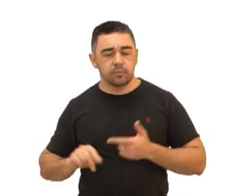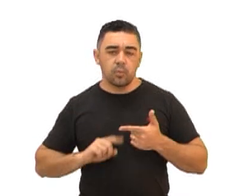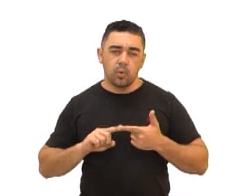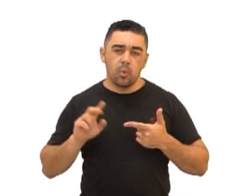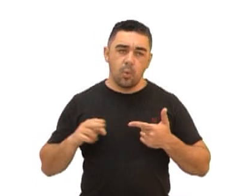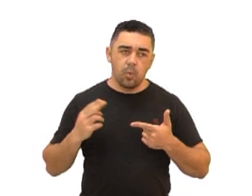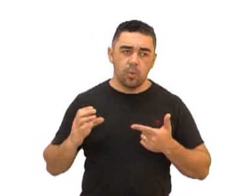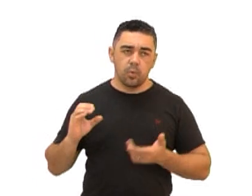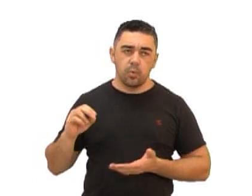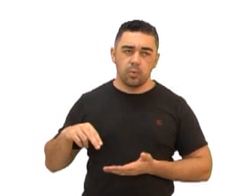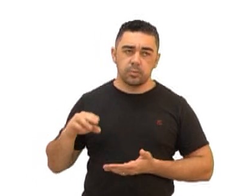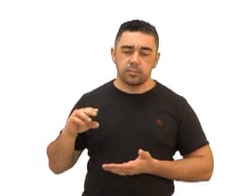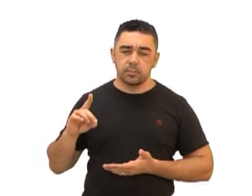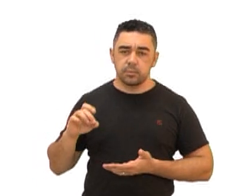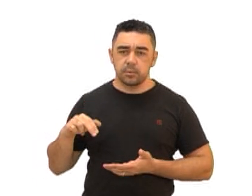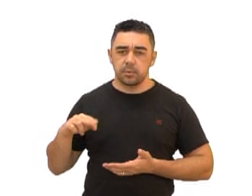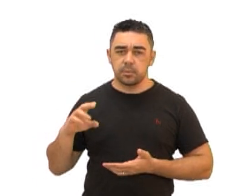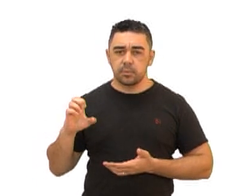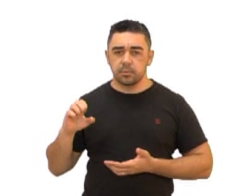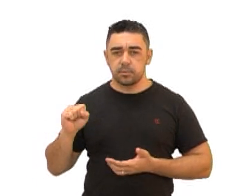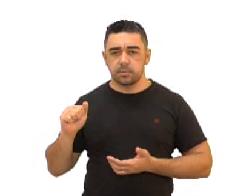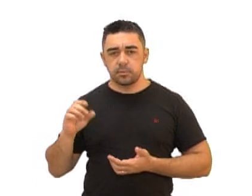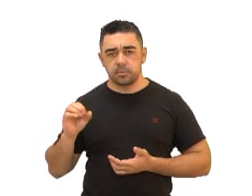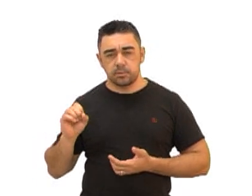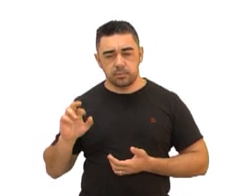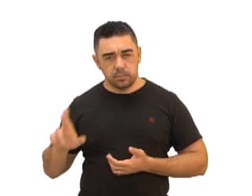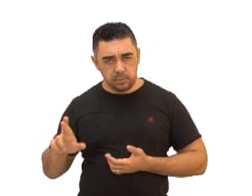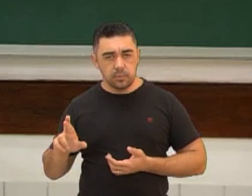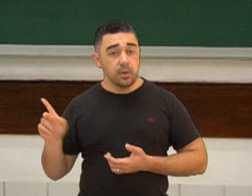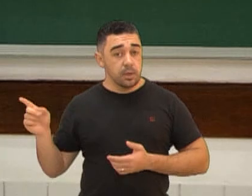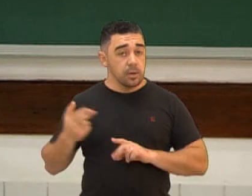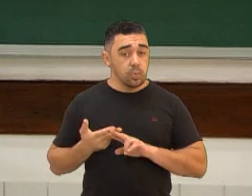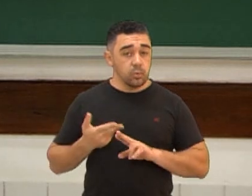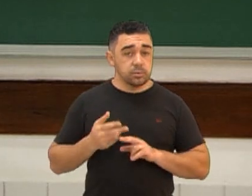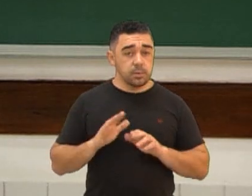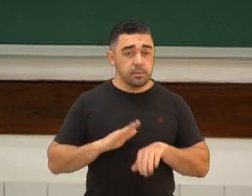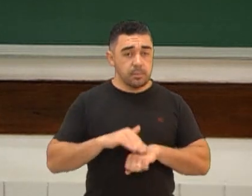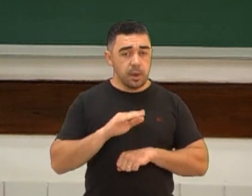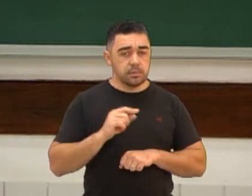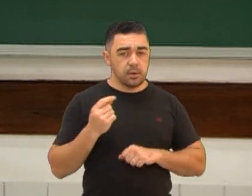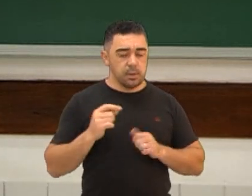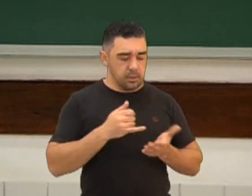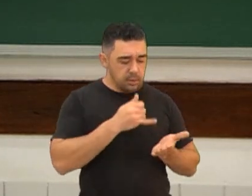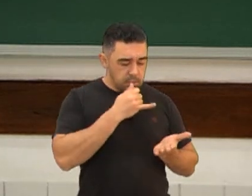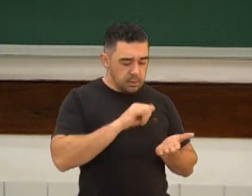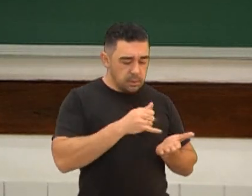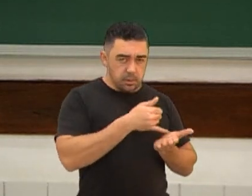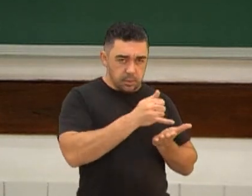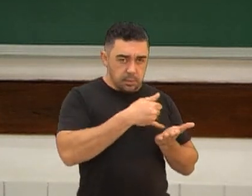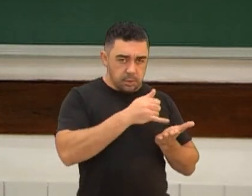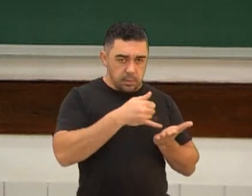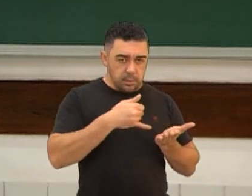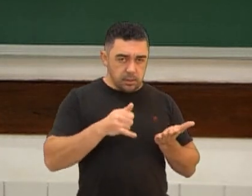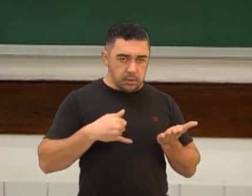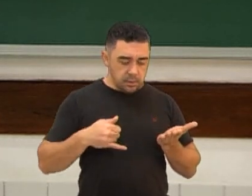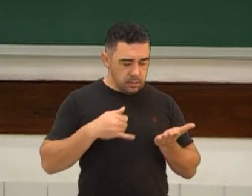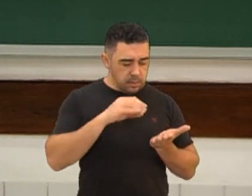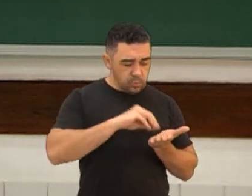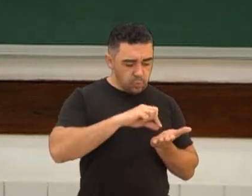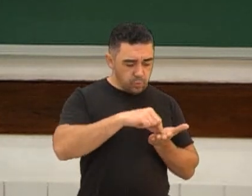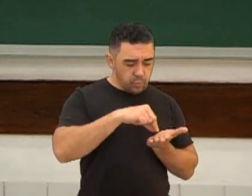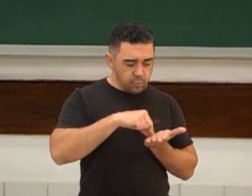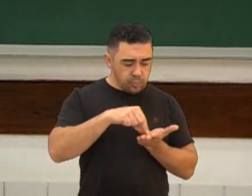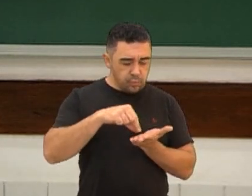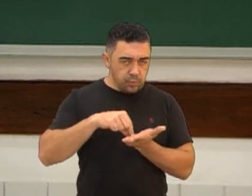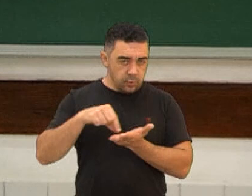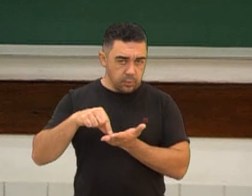carga, ele é usado muito em circuitos, né? Os circuitos ele funciona como um carregador de carga e